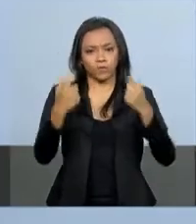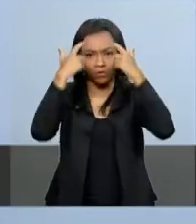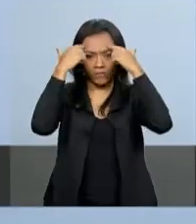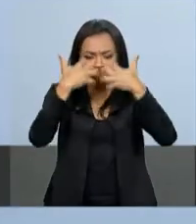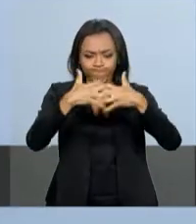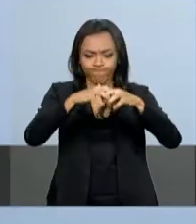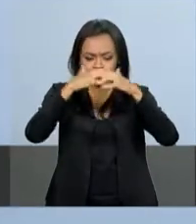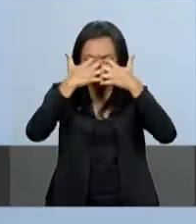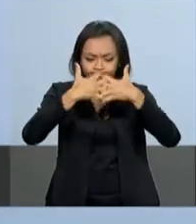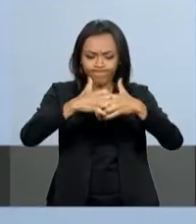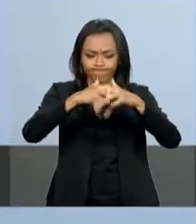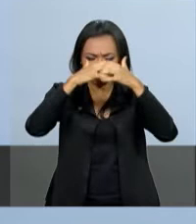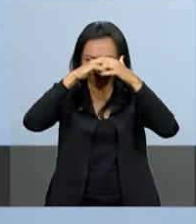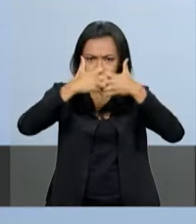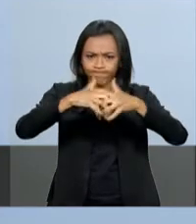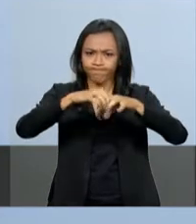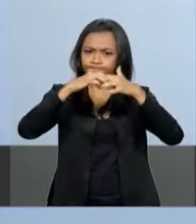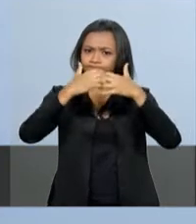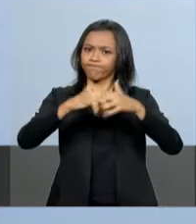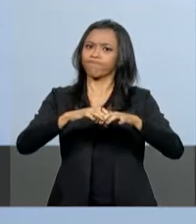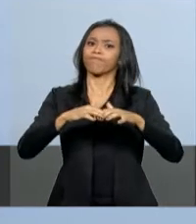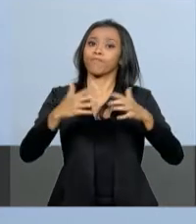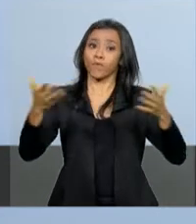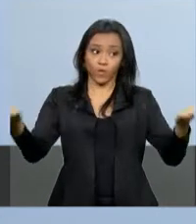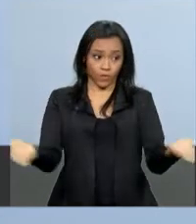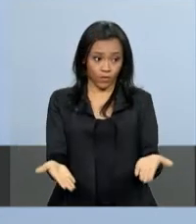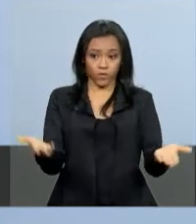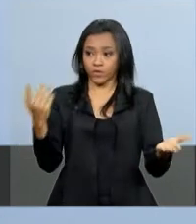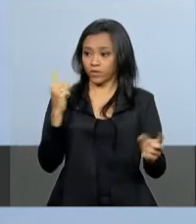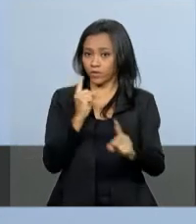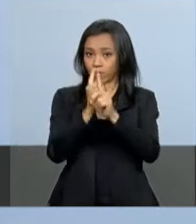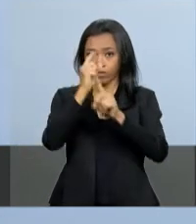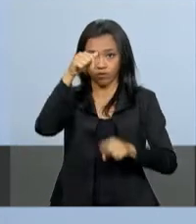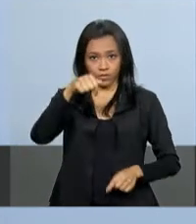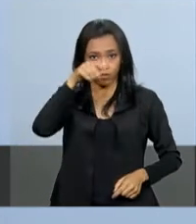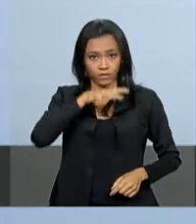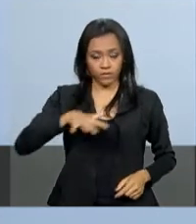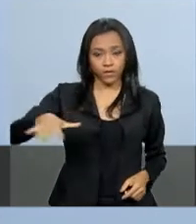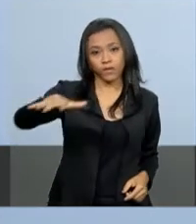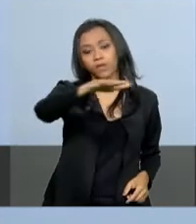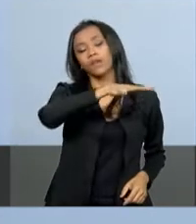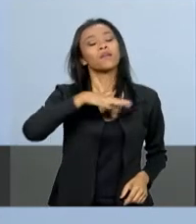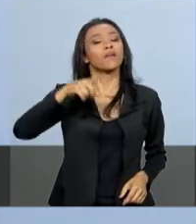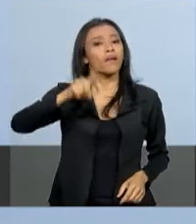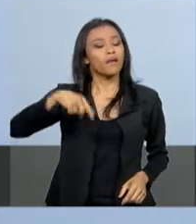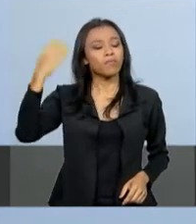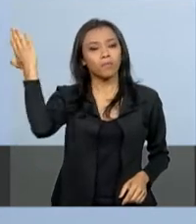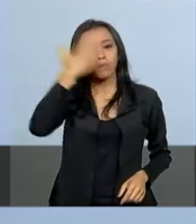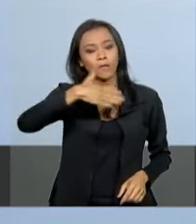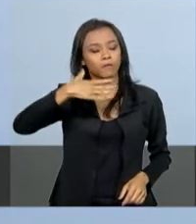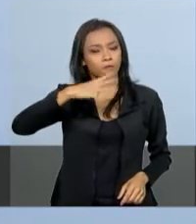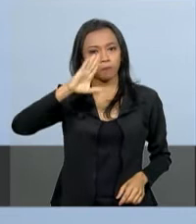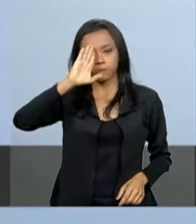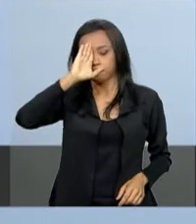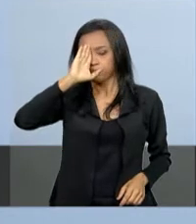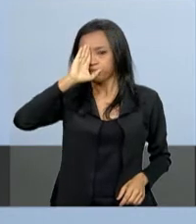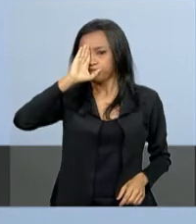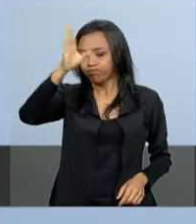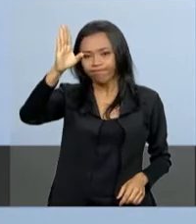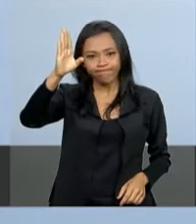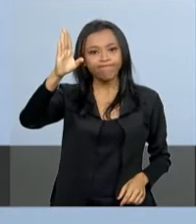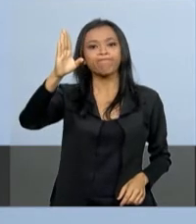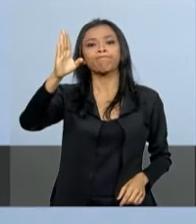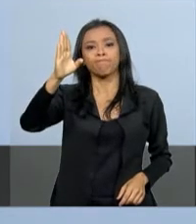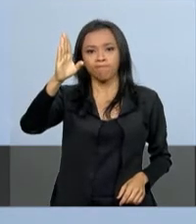esta cerimônia é uma prova cabal do acerto